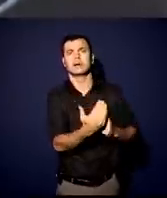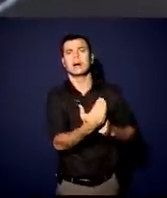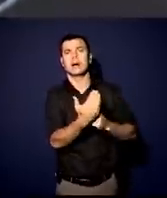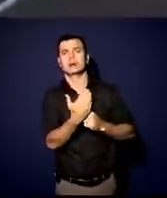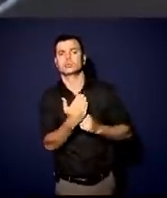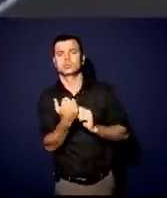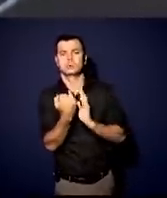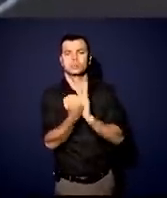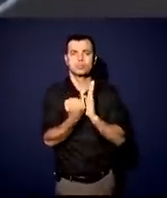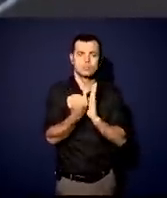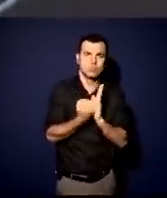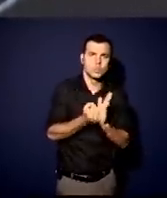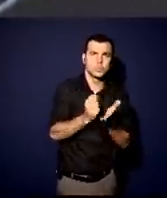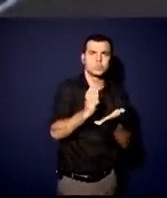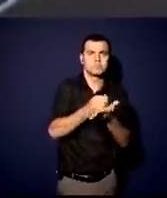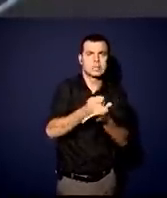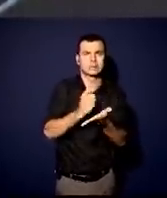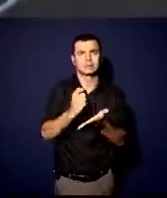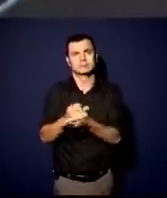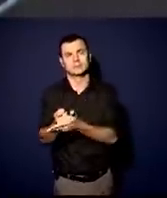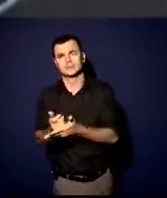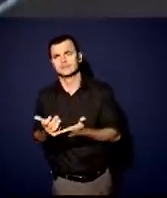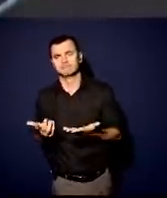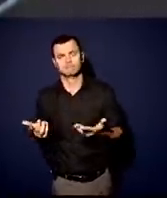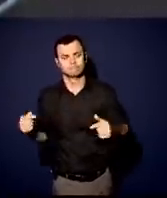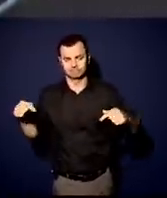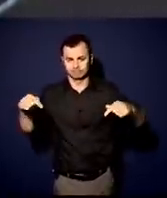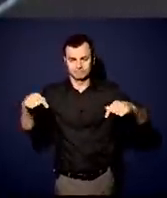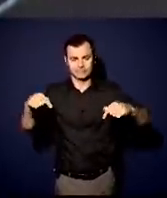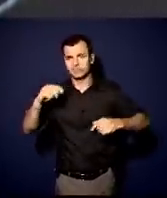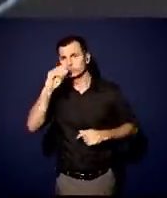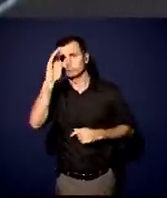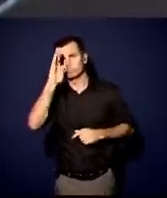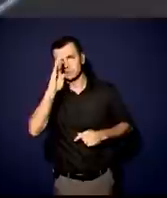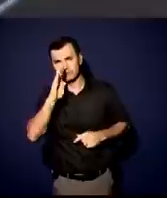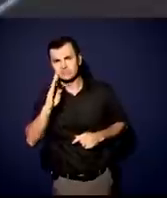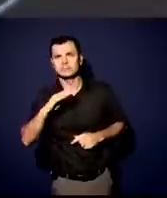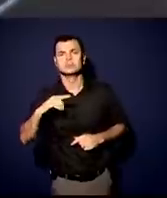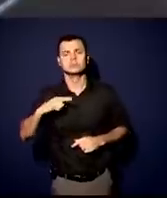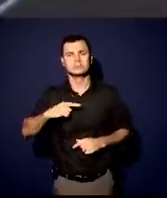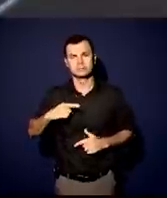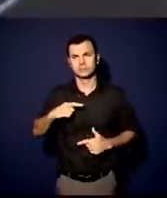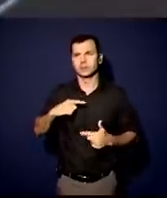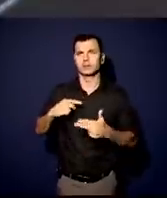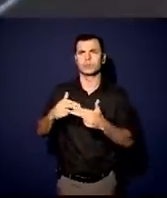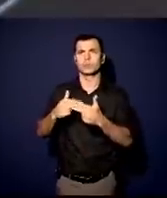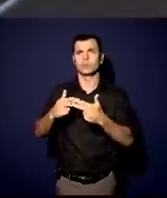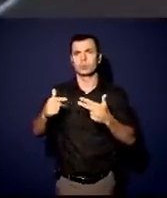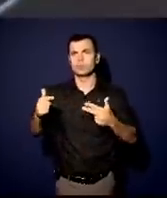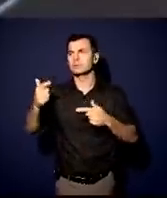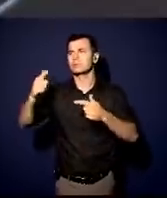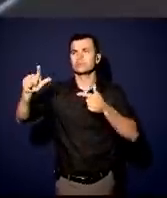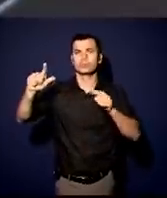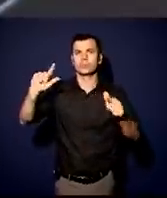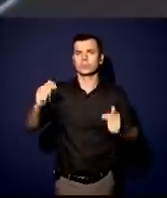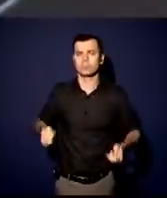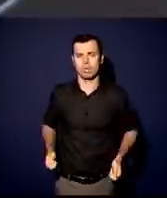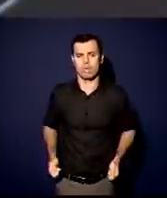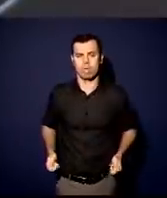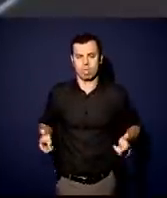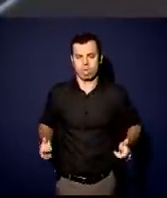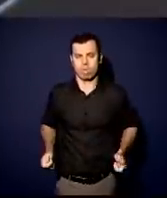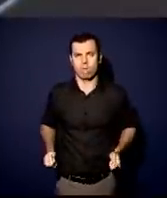fiscal um país muito indexado que incorpora muito rapidamente trigues de gastos quando você tem